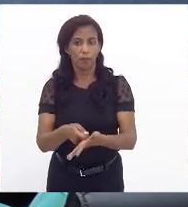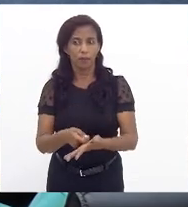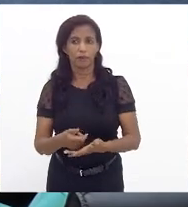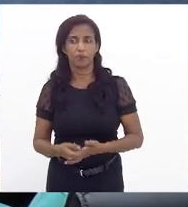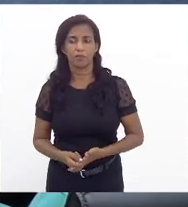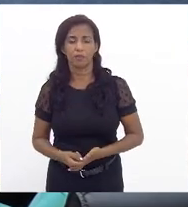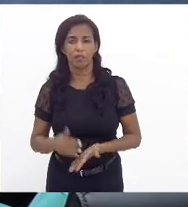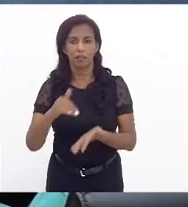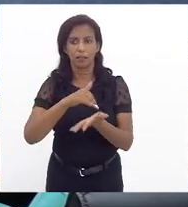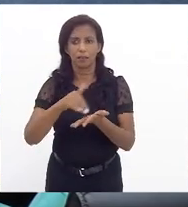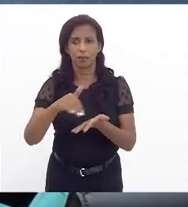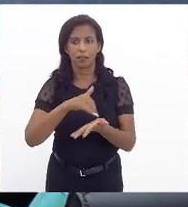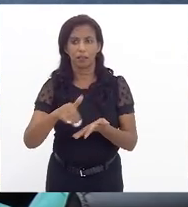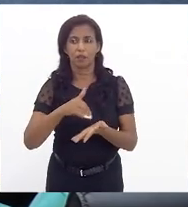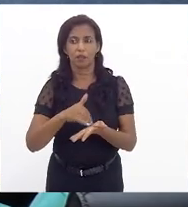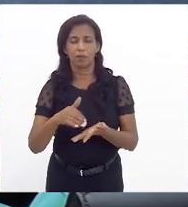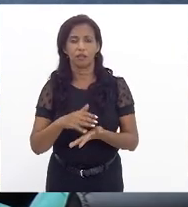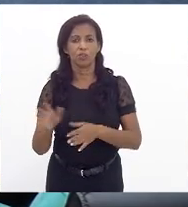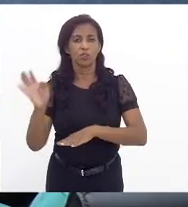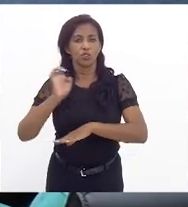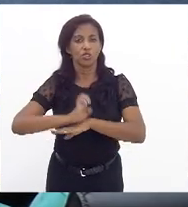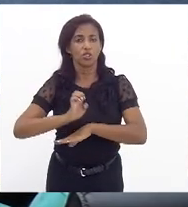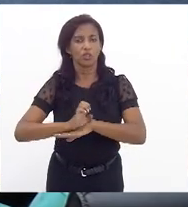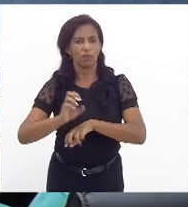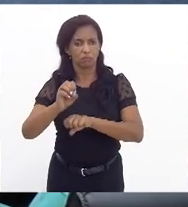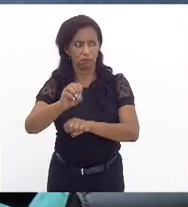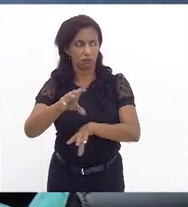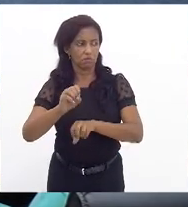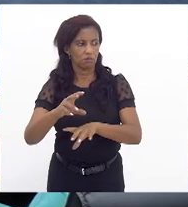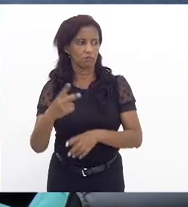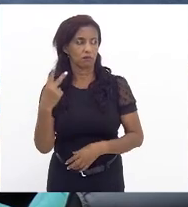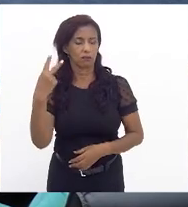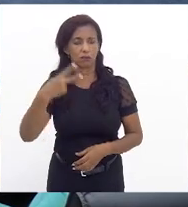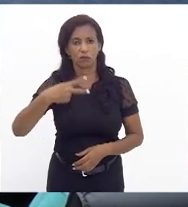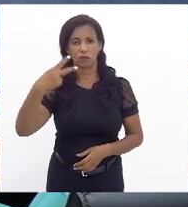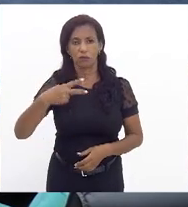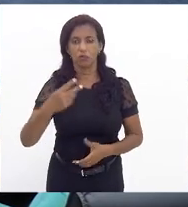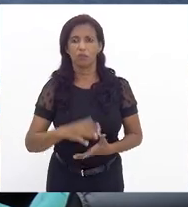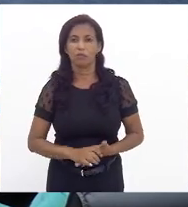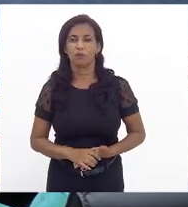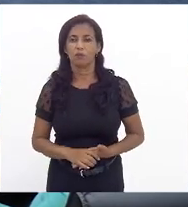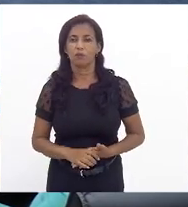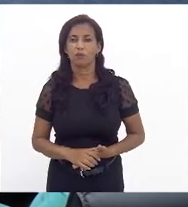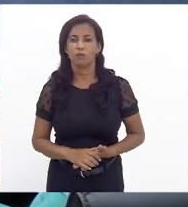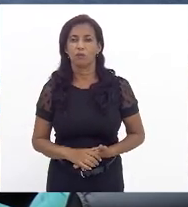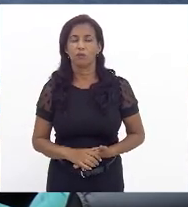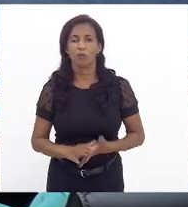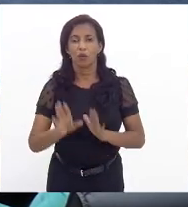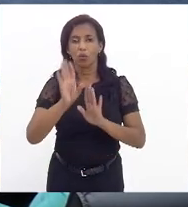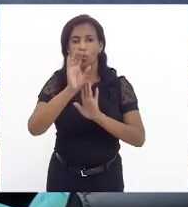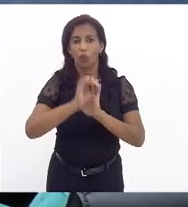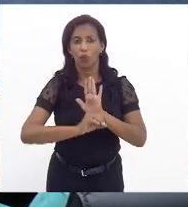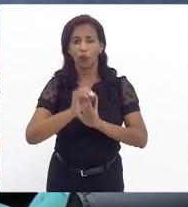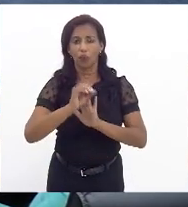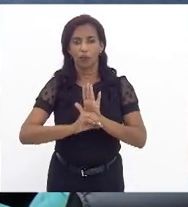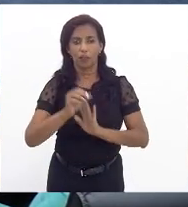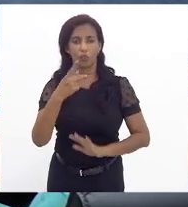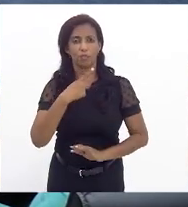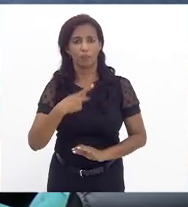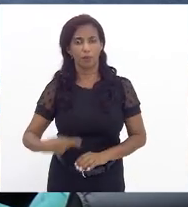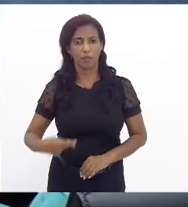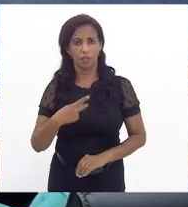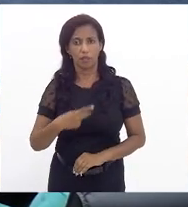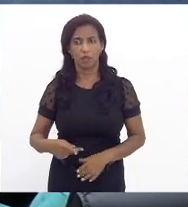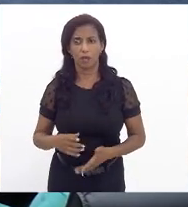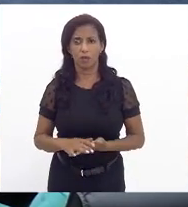à Secretaria de Estado de Educação. São duas cúmplices. A gente mandou ofícios, presidente